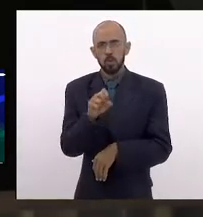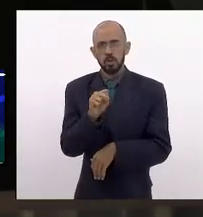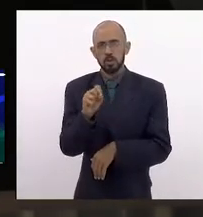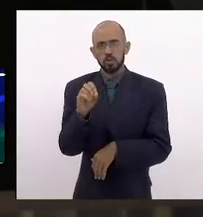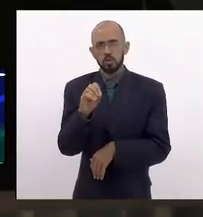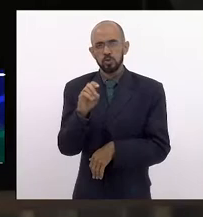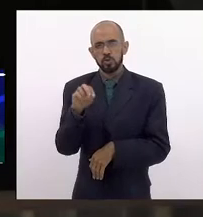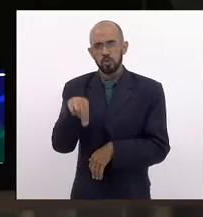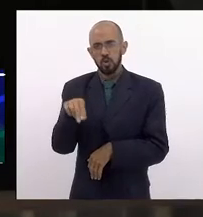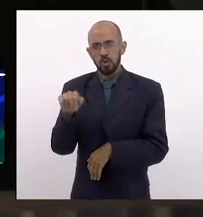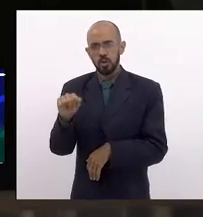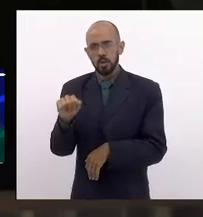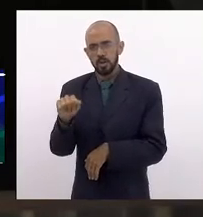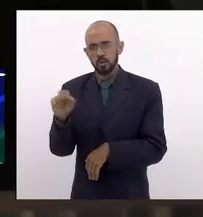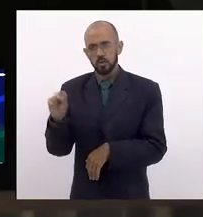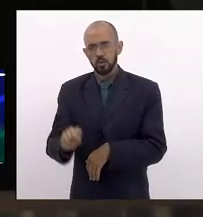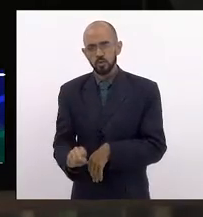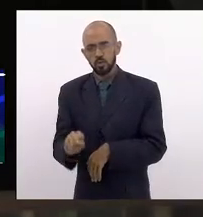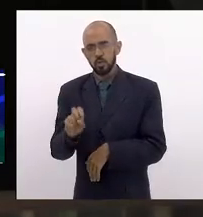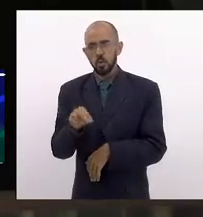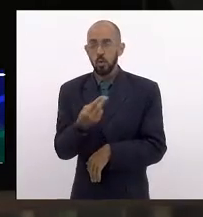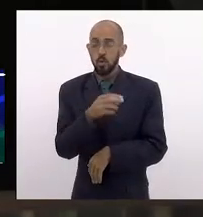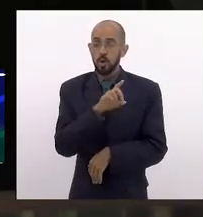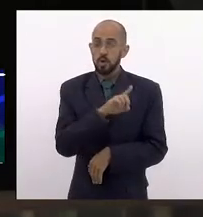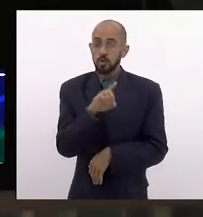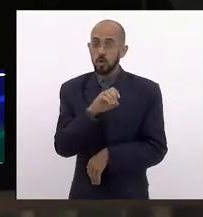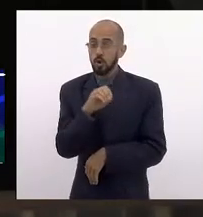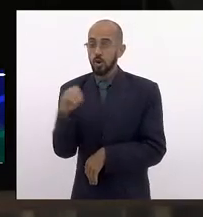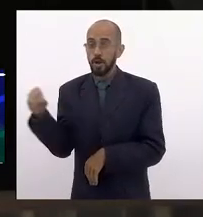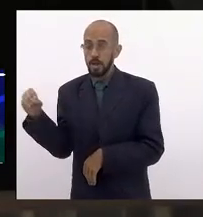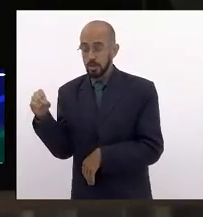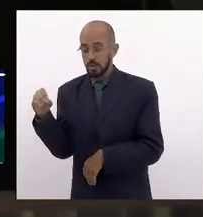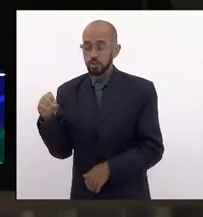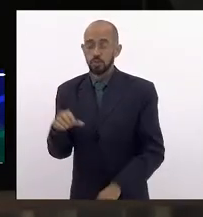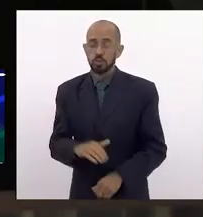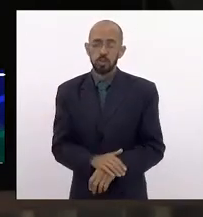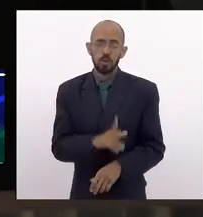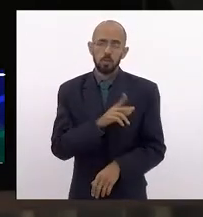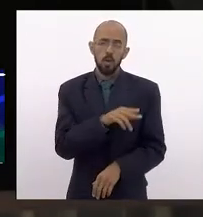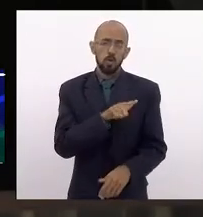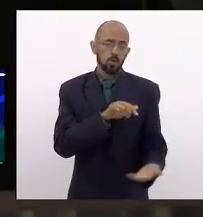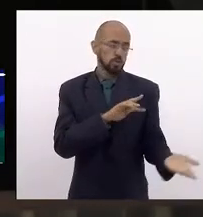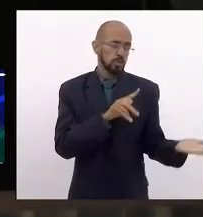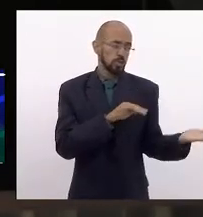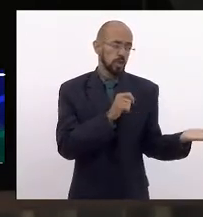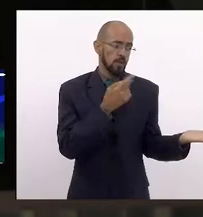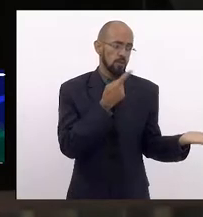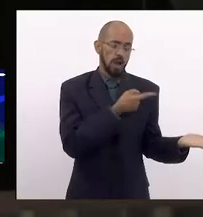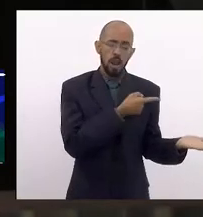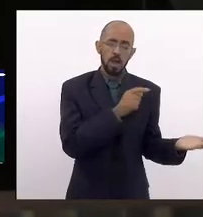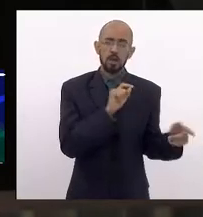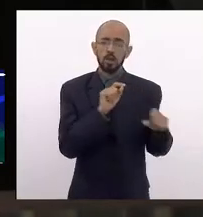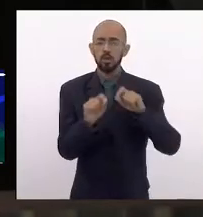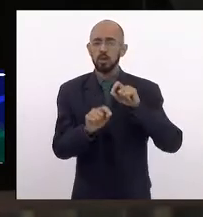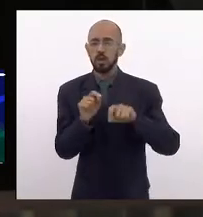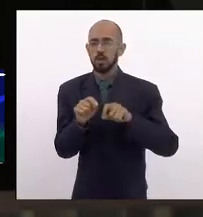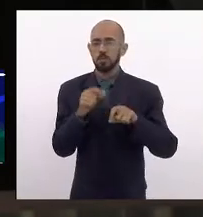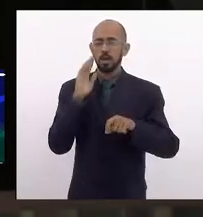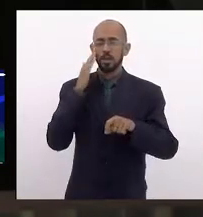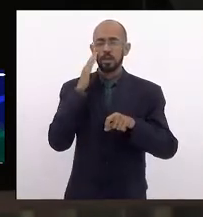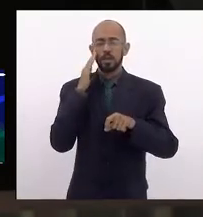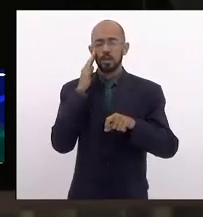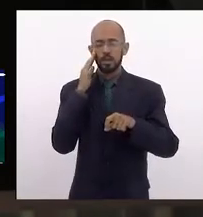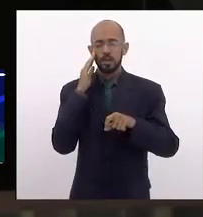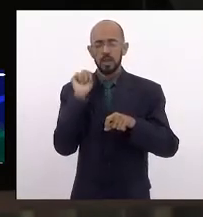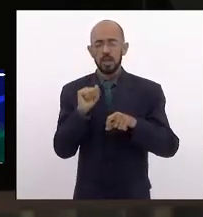Zona Oeste da zona oeste de raiz Como diz a nossa querida a deputada Lucinha para entender a importância